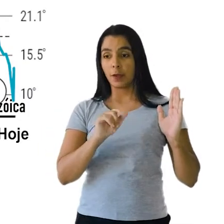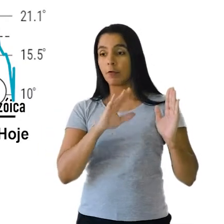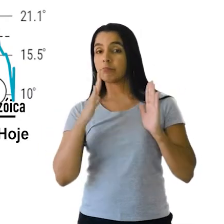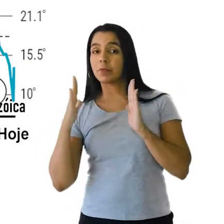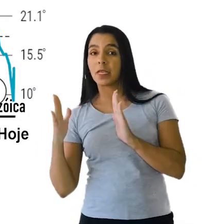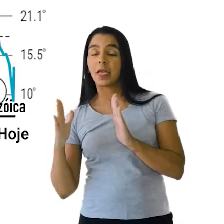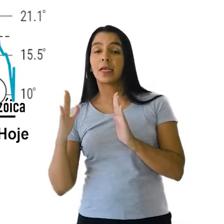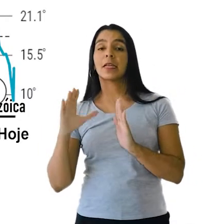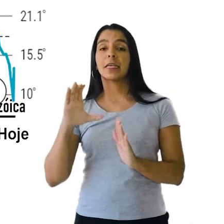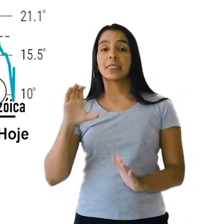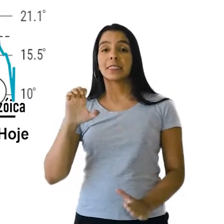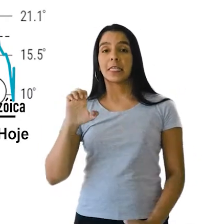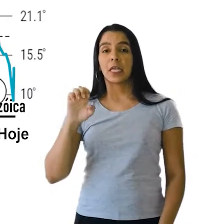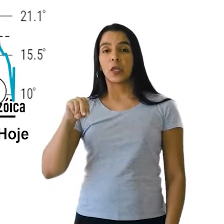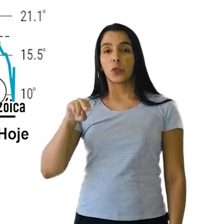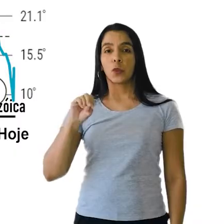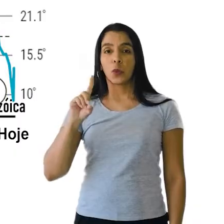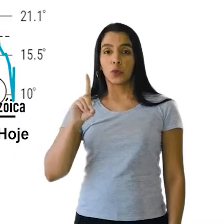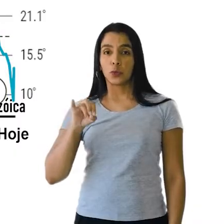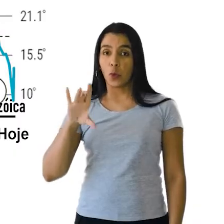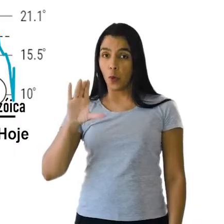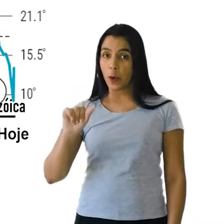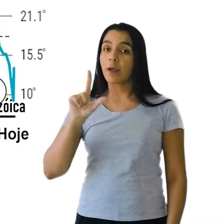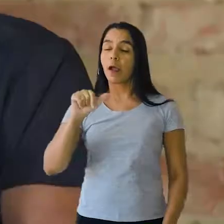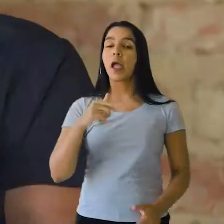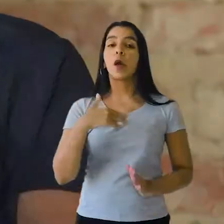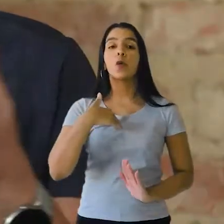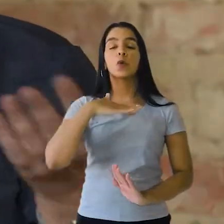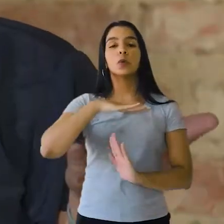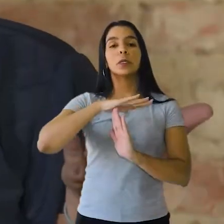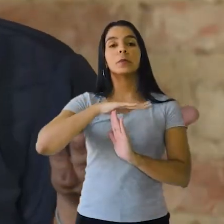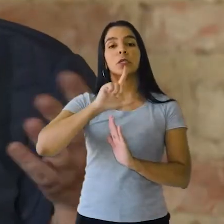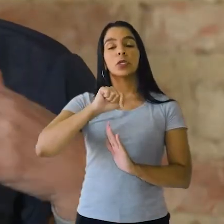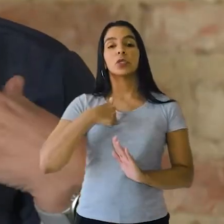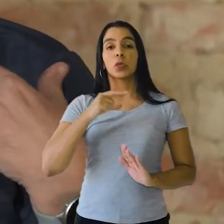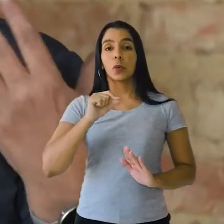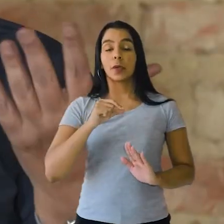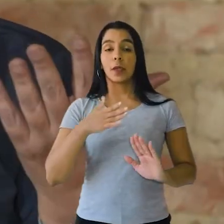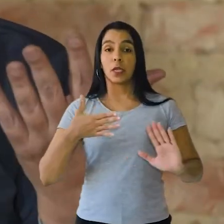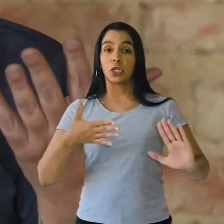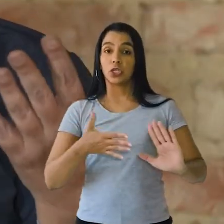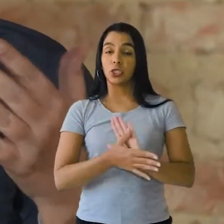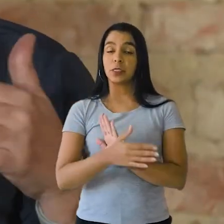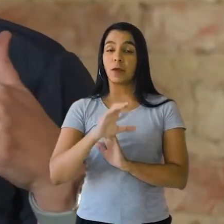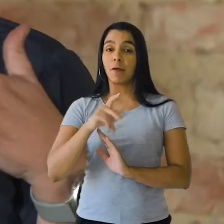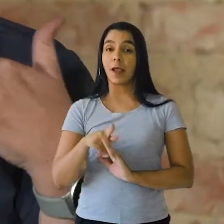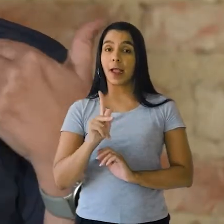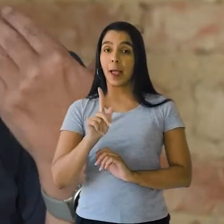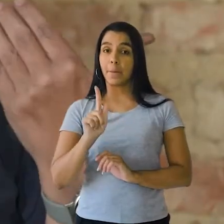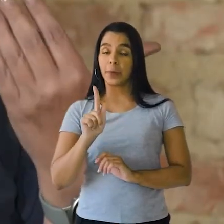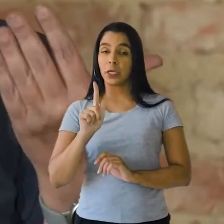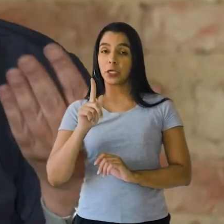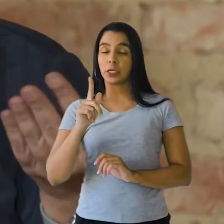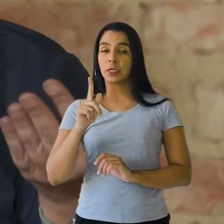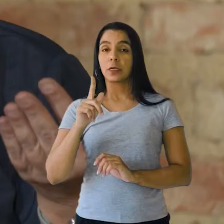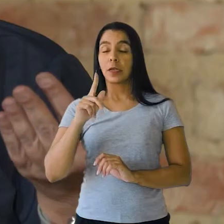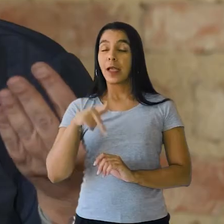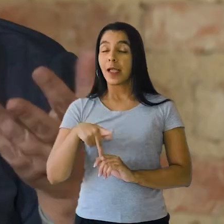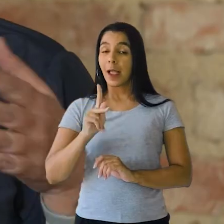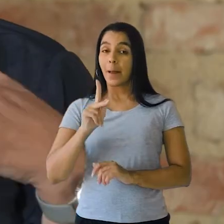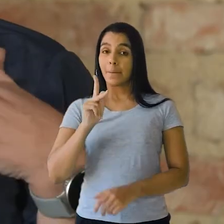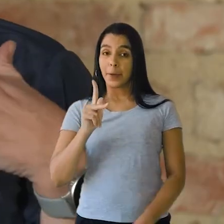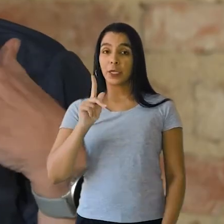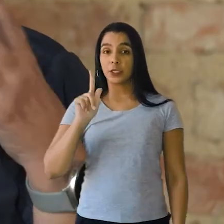era mesozoica e a era cenozoica, que é a era que vivemos hoje. Esse limite ele é bem conhecido como a extinção